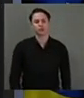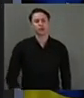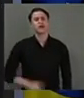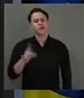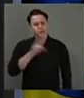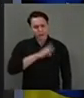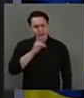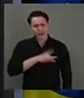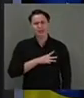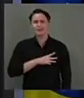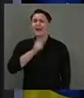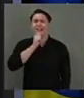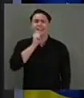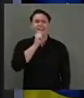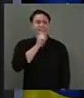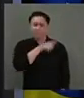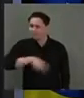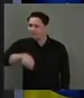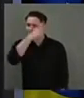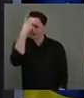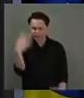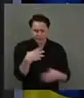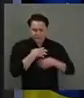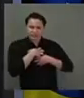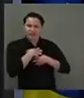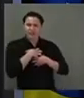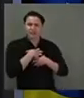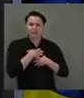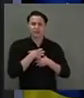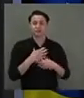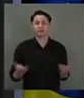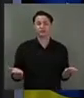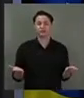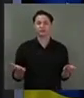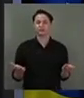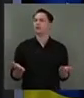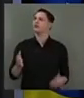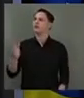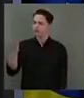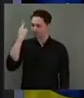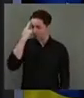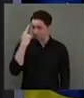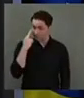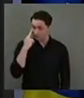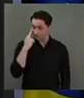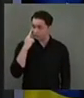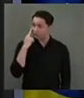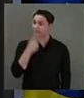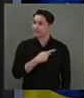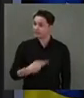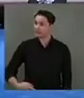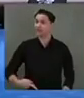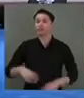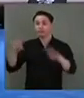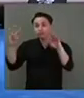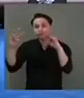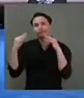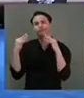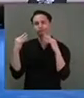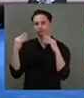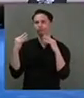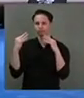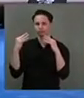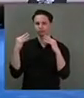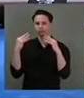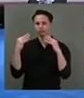medo continua em diversas casas. Na casa de lá, essa casa aqui. Agora, presidente Pacheco, chamo a sua atenção. O povo